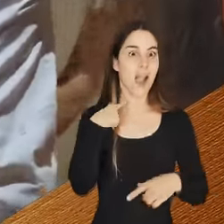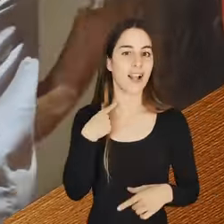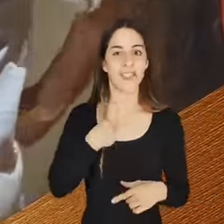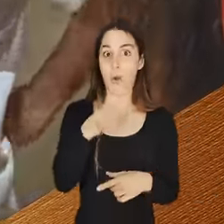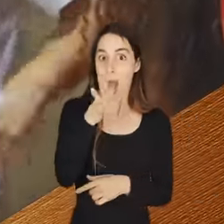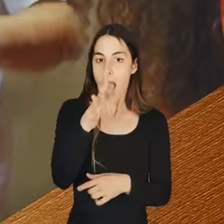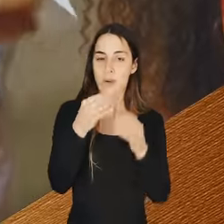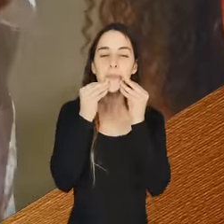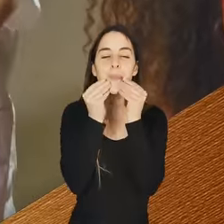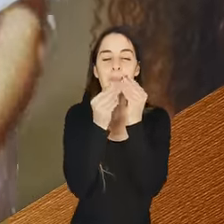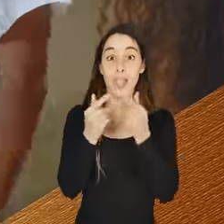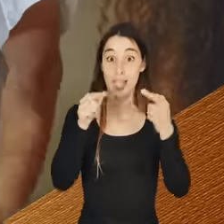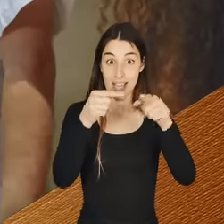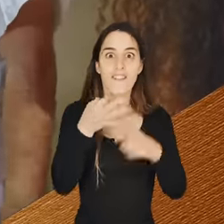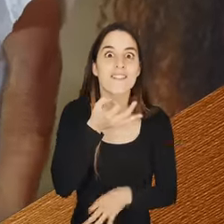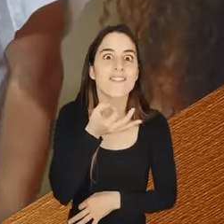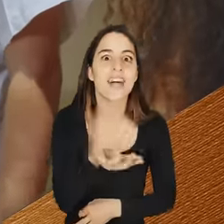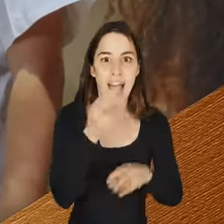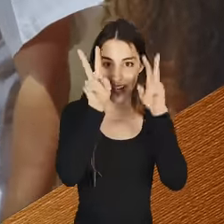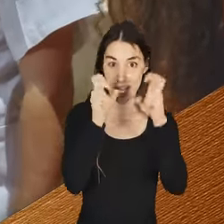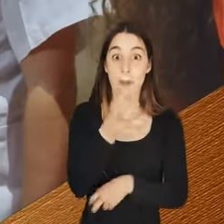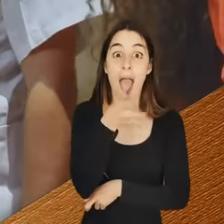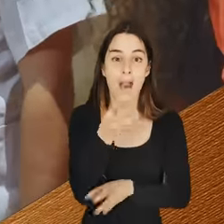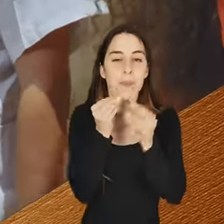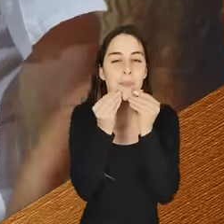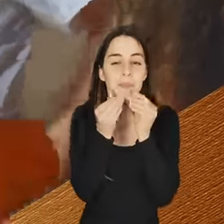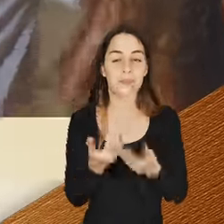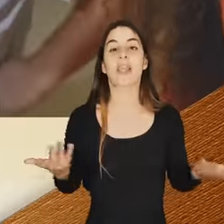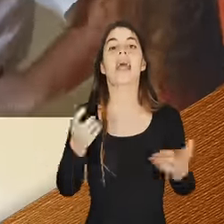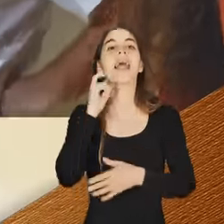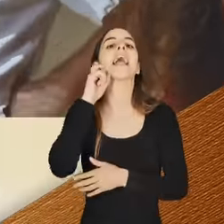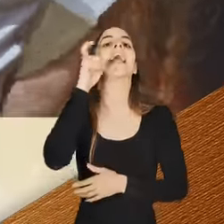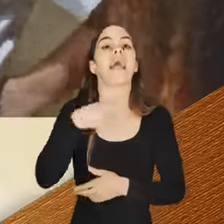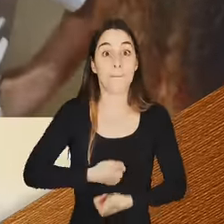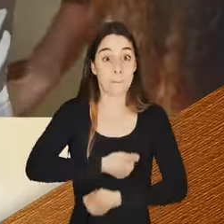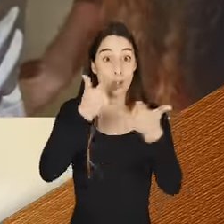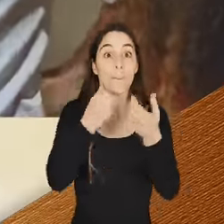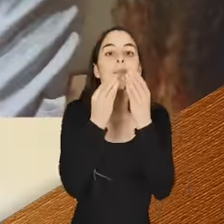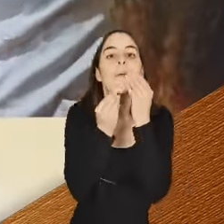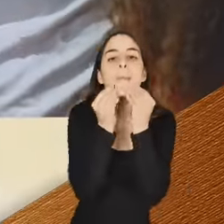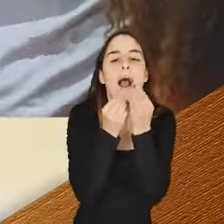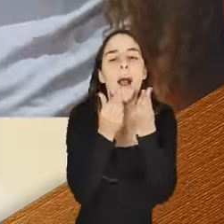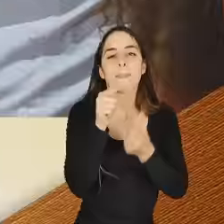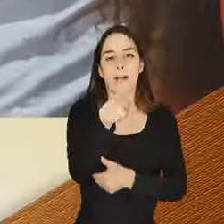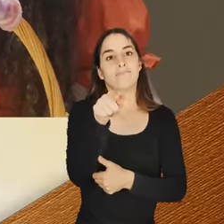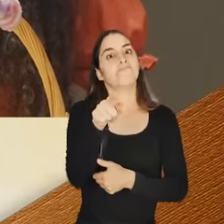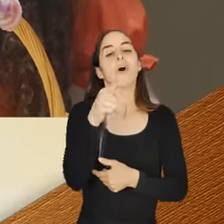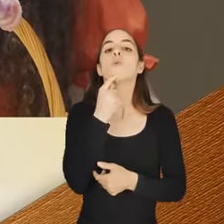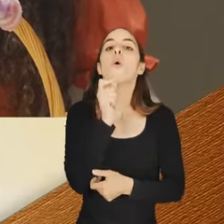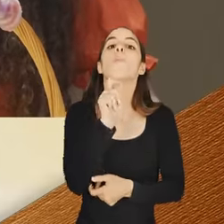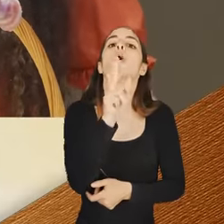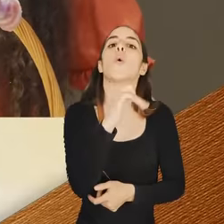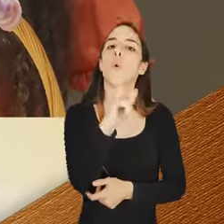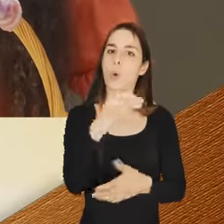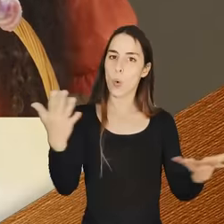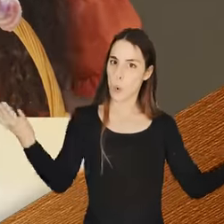boca. E por falar em água na boca, Ricardo, quem melhor para nos falar de saliva de baba do que o nosso amigo Rui Igui. Joana, queres ir falar com